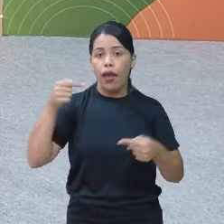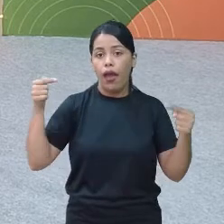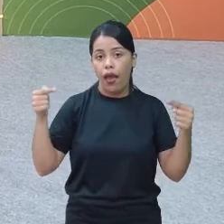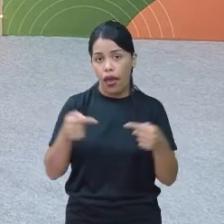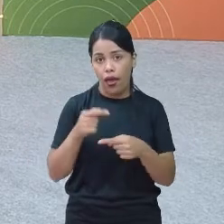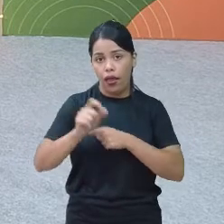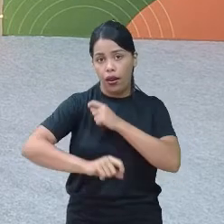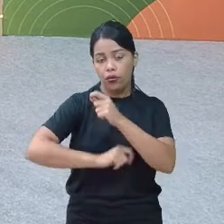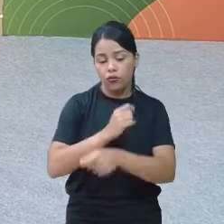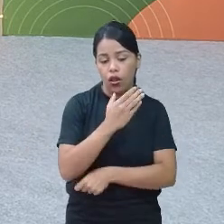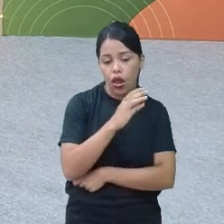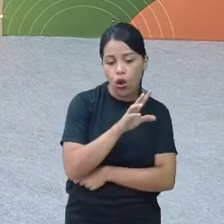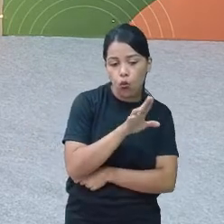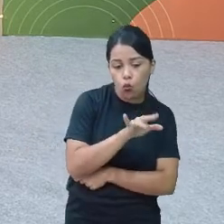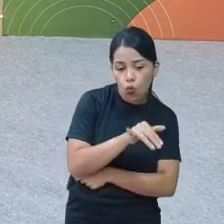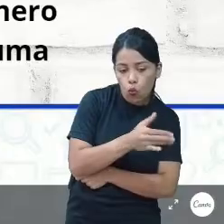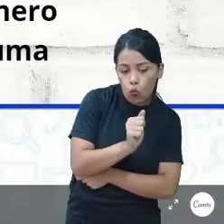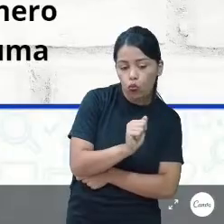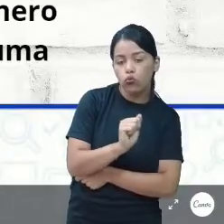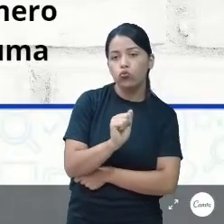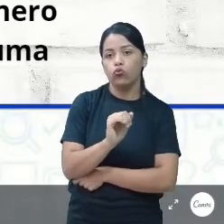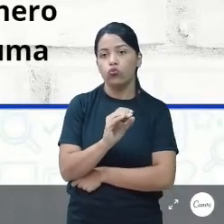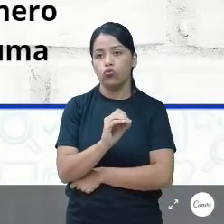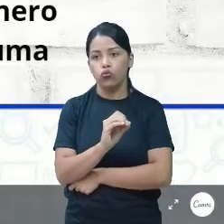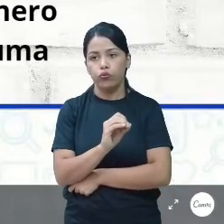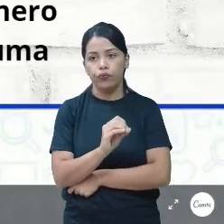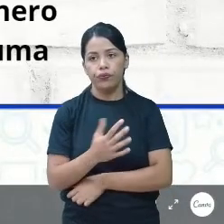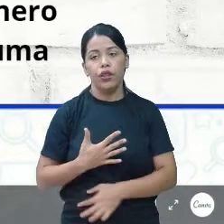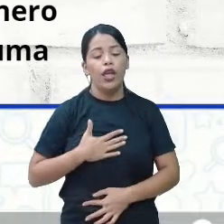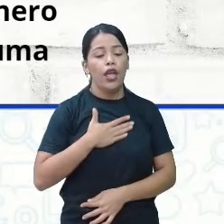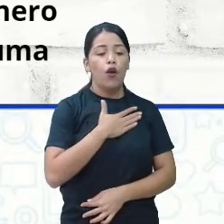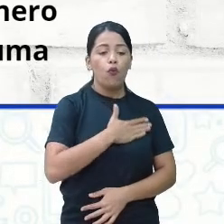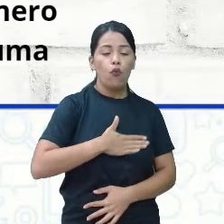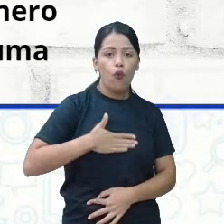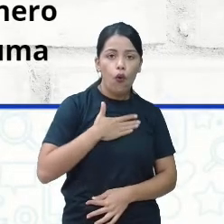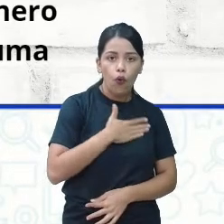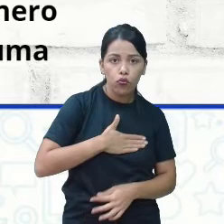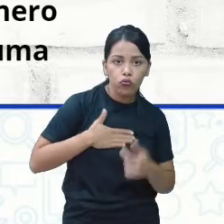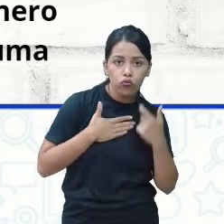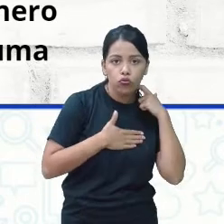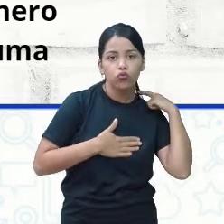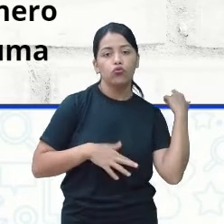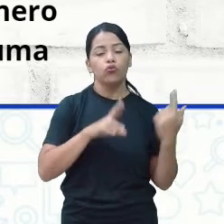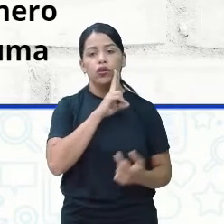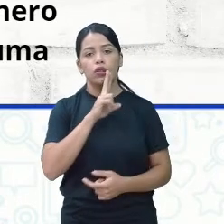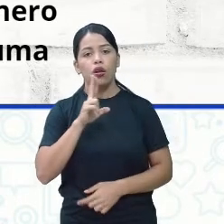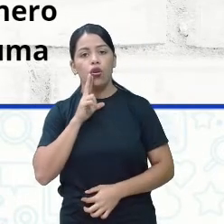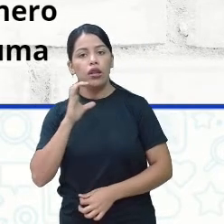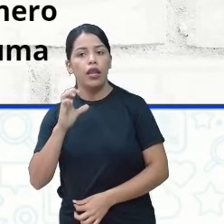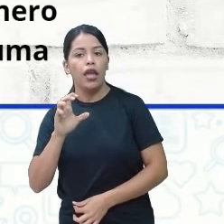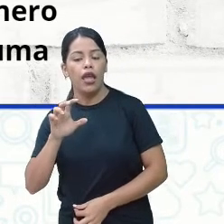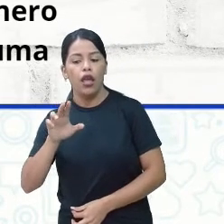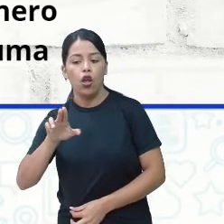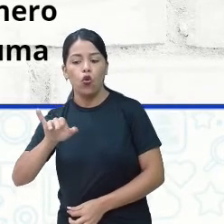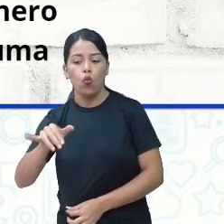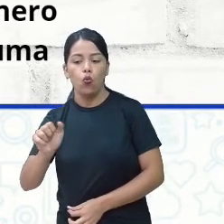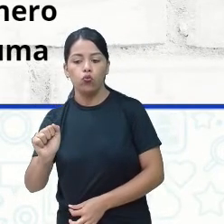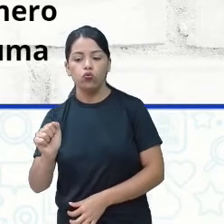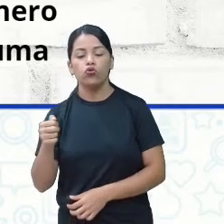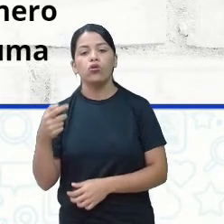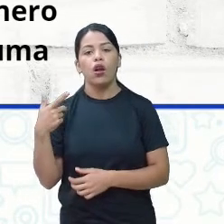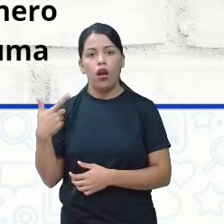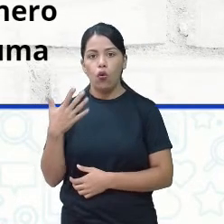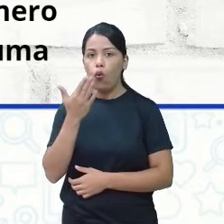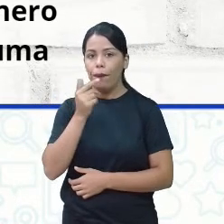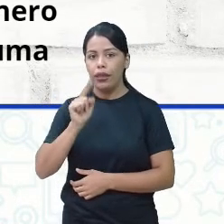uso assim no exemplo, gosto do restaurante cuja comida é boa. A palavra cuja, aqui nesse exemplo, estabelece uma